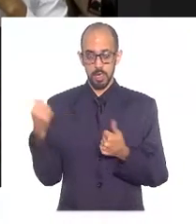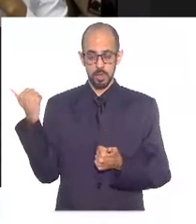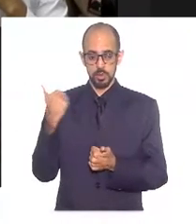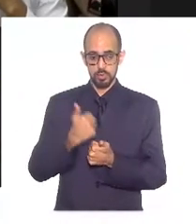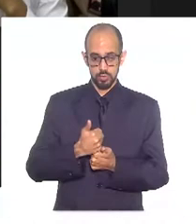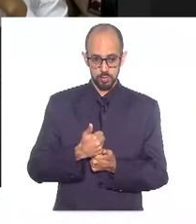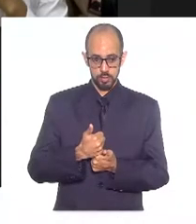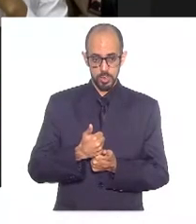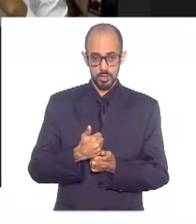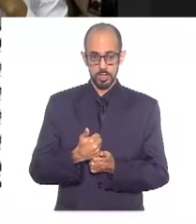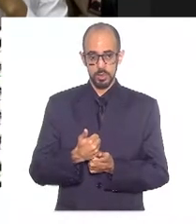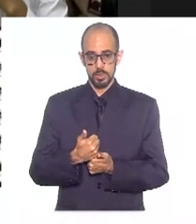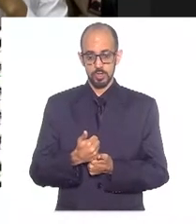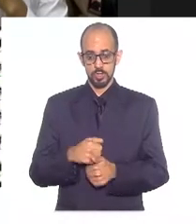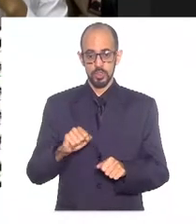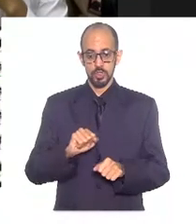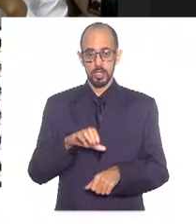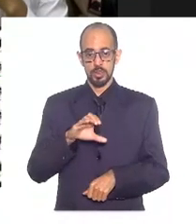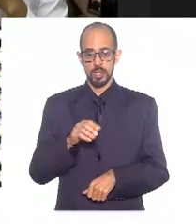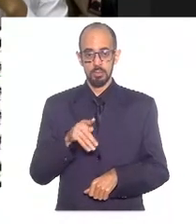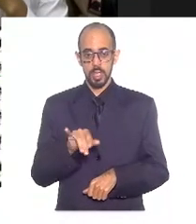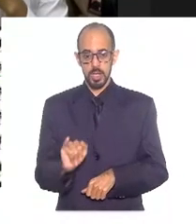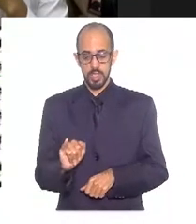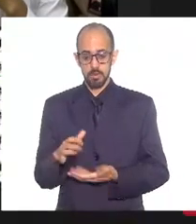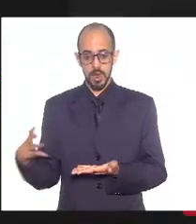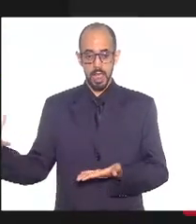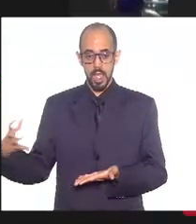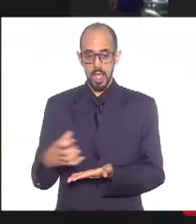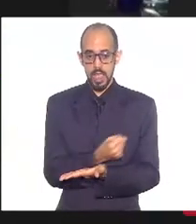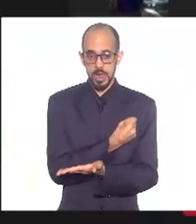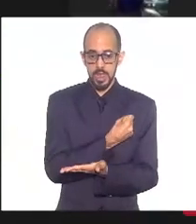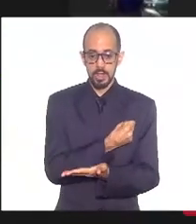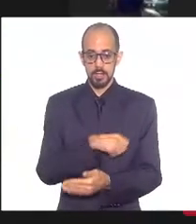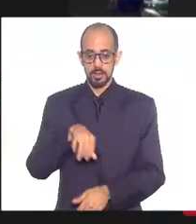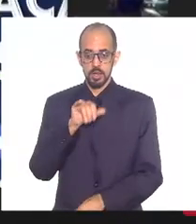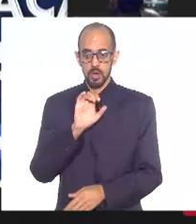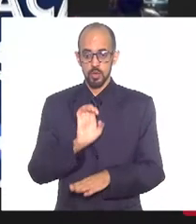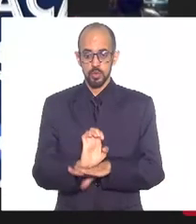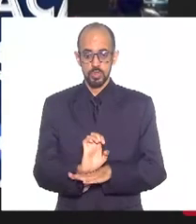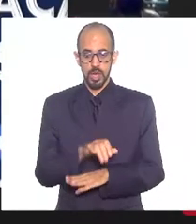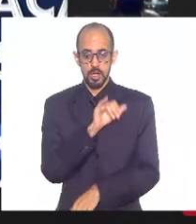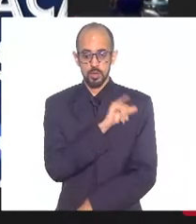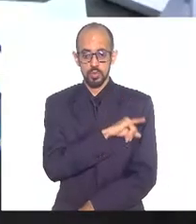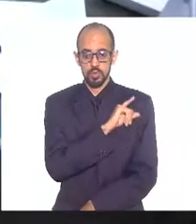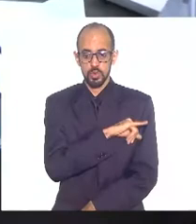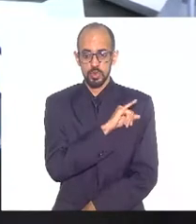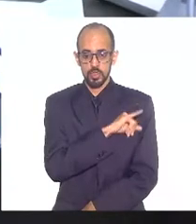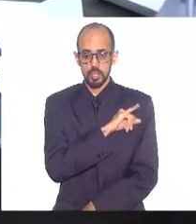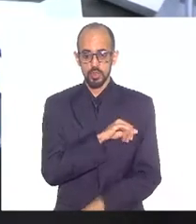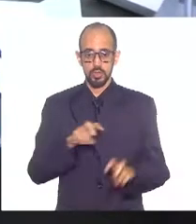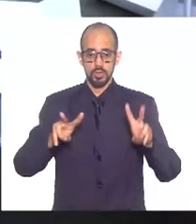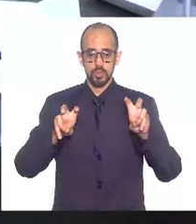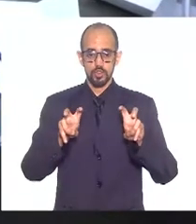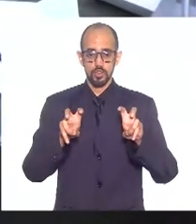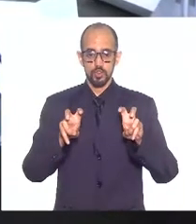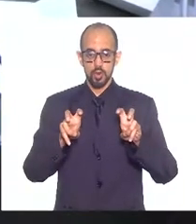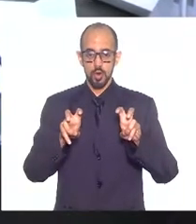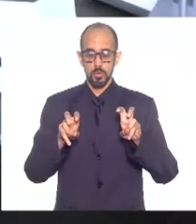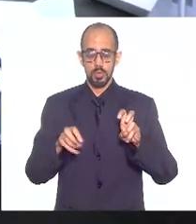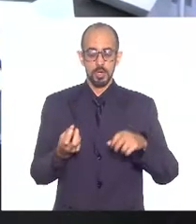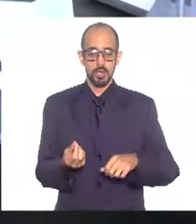à CPI a investigar a queda de arrecadação do Estado do Rio de Janeiro, referente às receitas compensatórias da